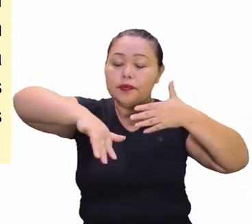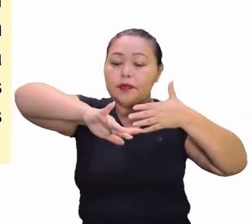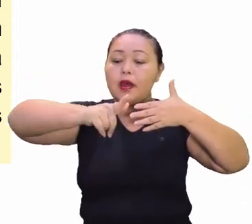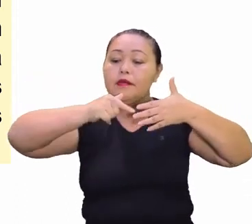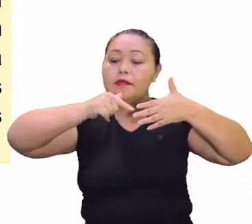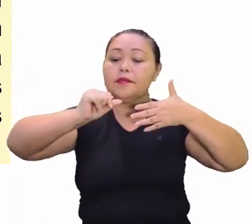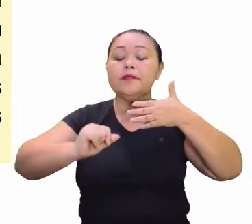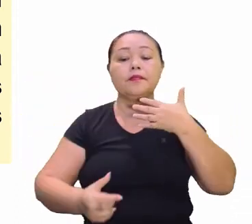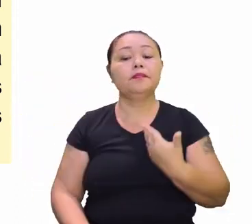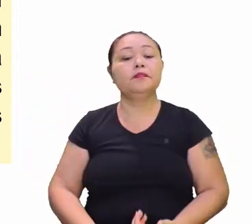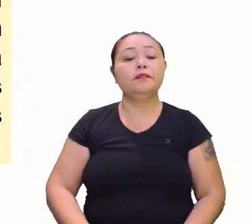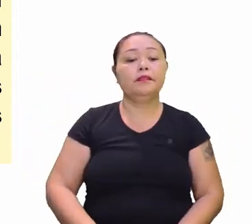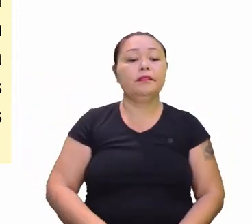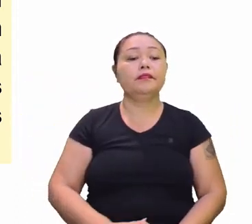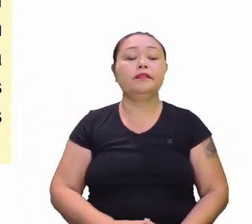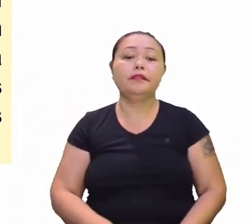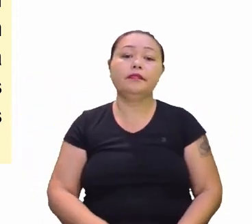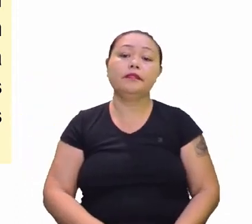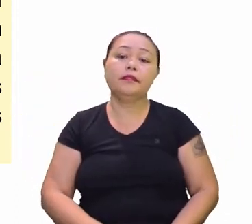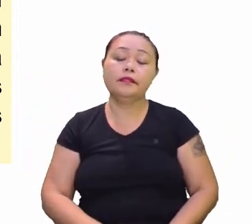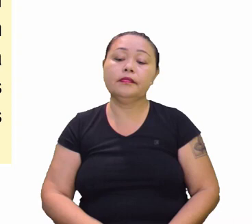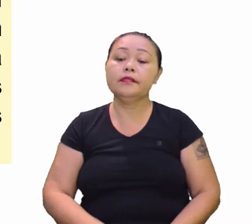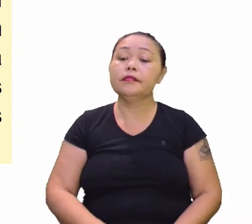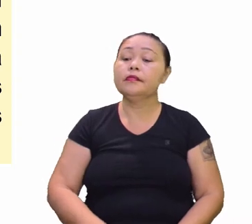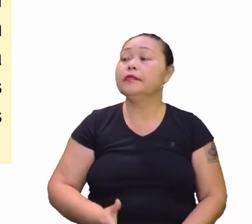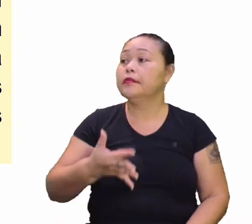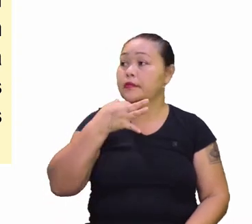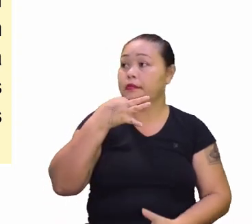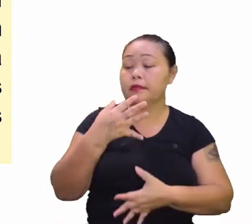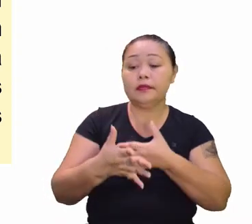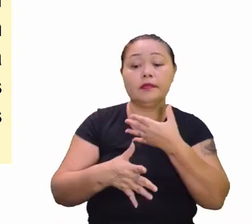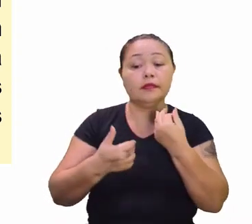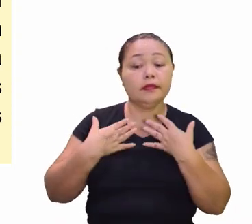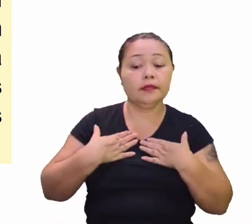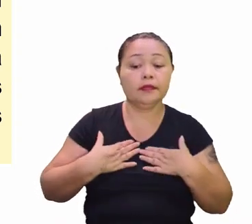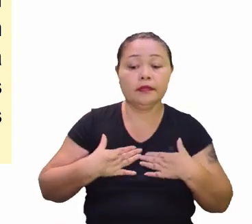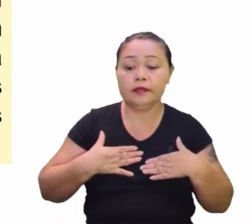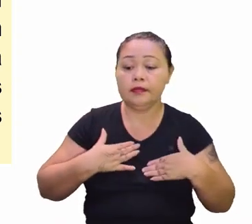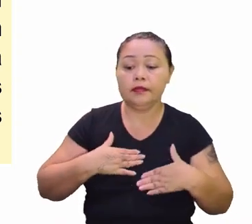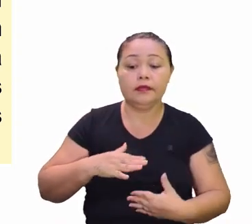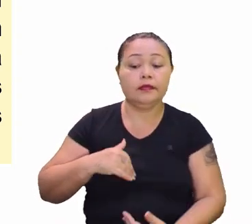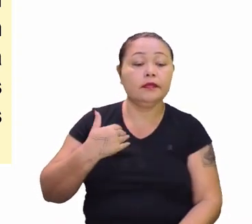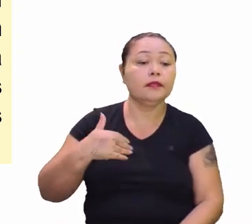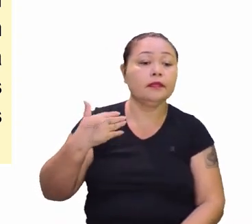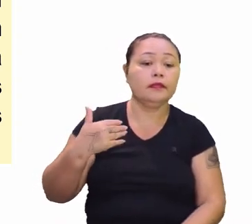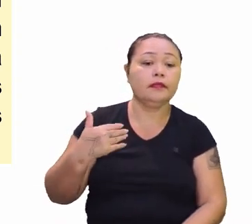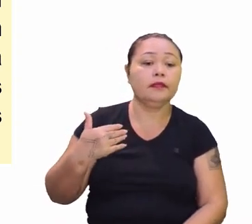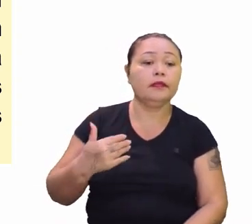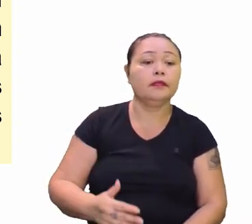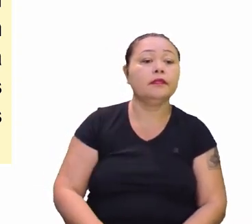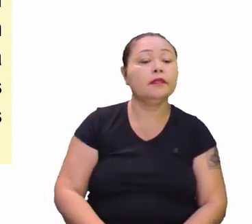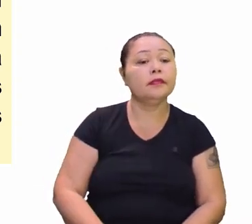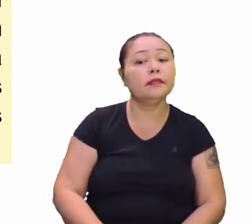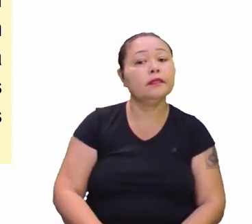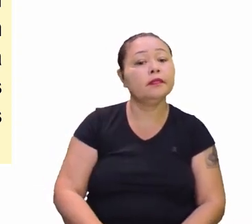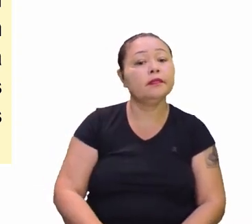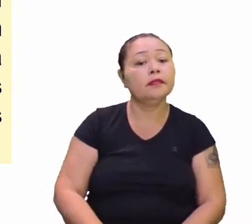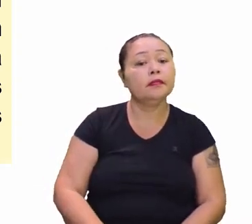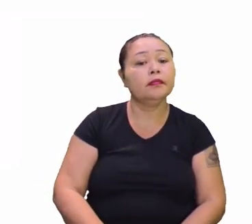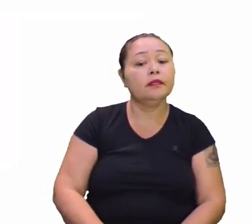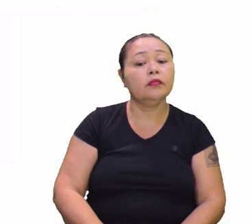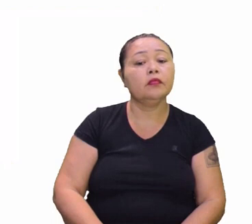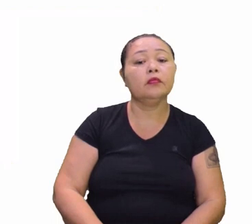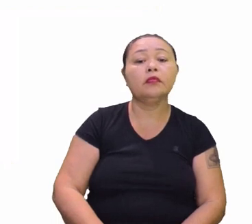d'água. Muito bem. Mais alguma observação, Rogério? Tranquilo, professor Tranquilo? Jorge. Vamos avançar para a próxima. Vamos lá para